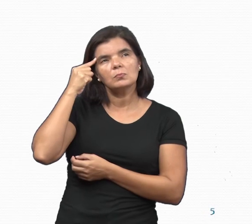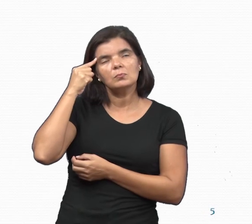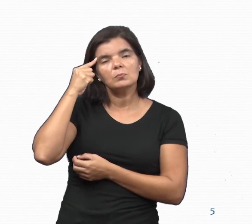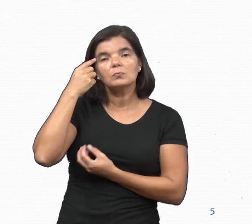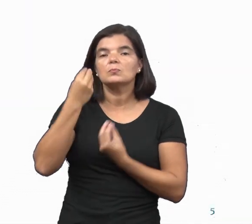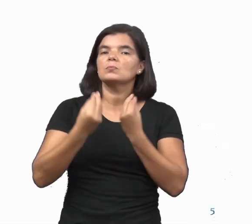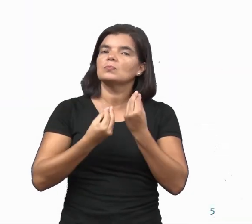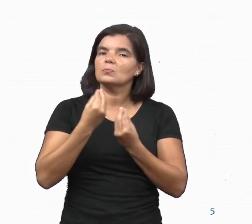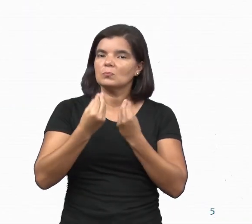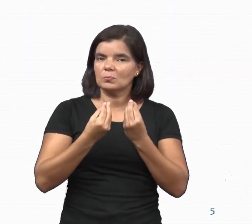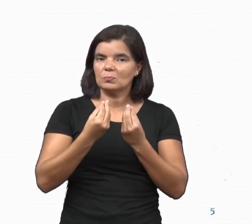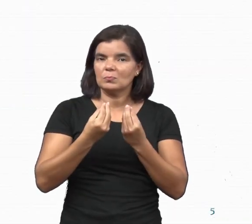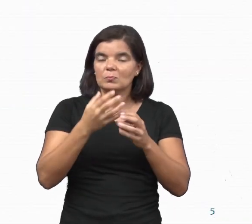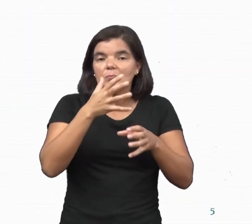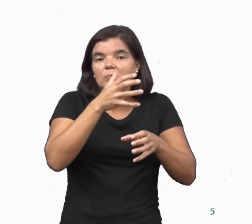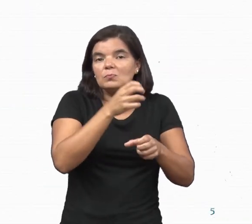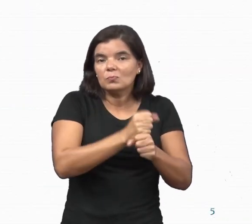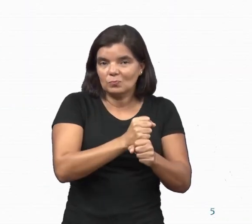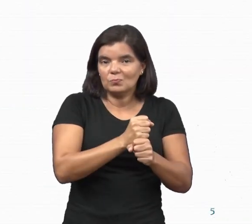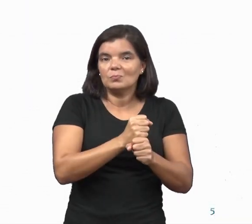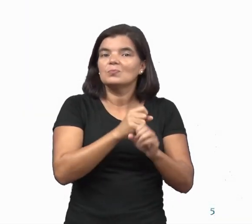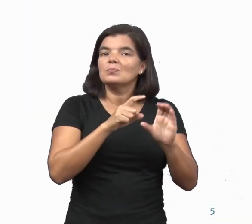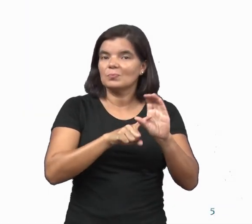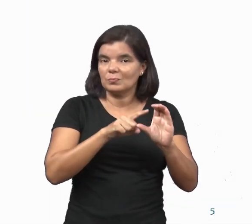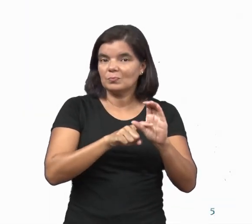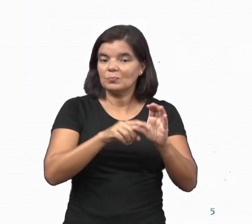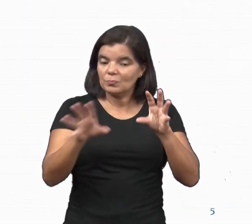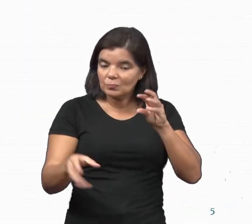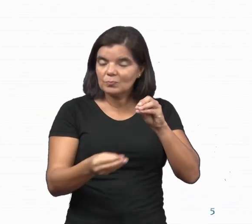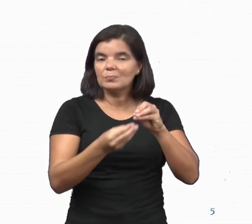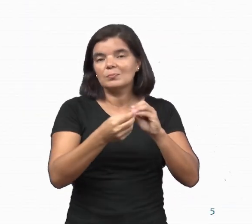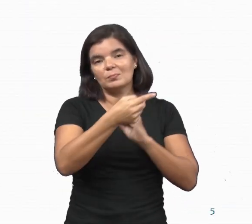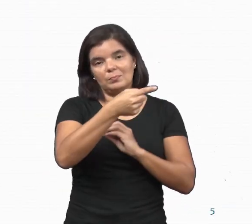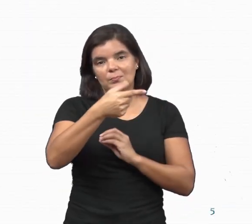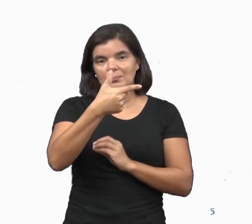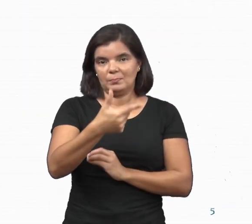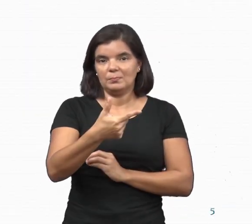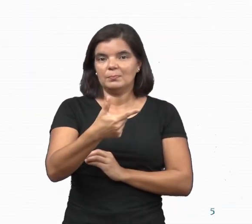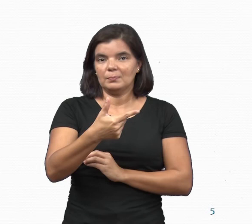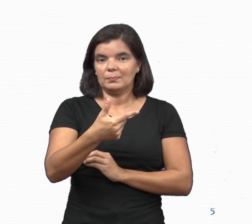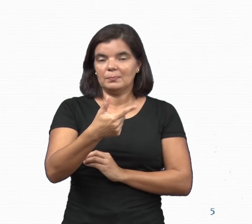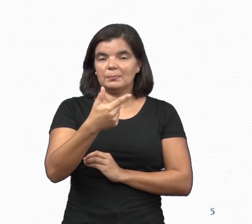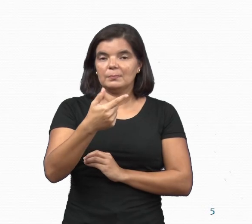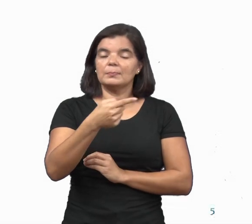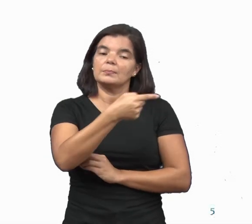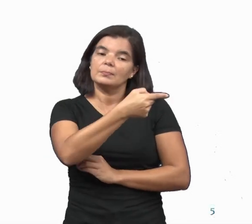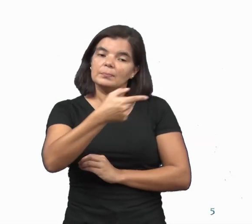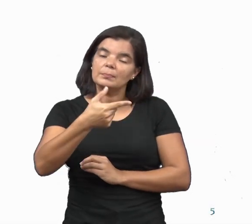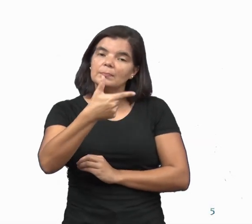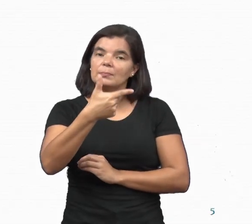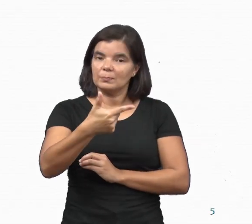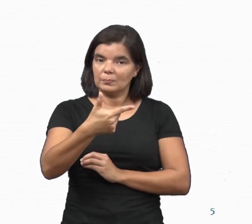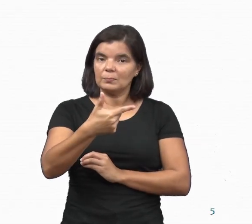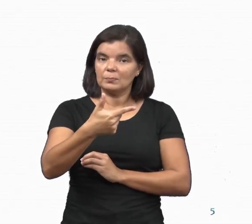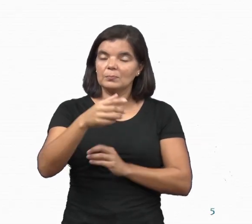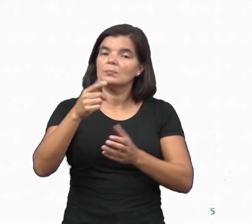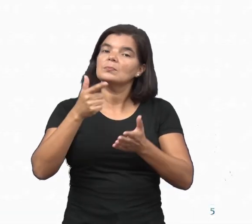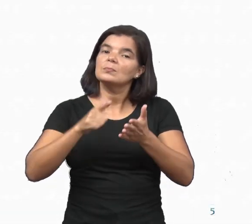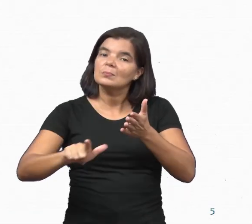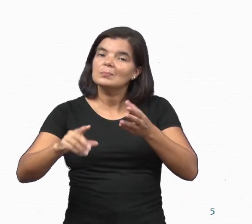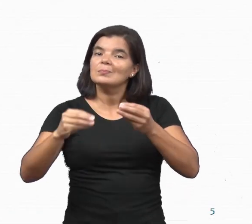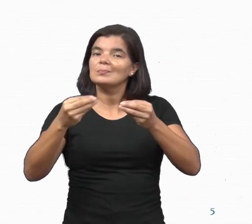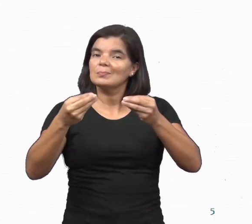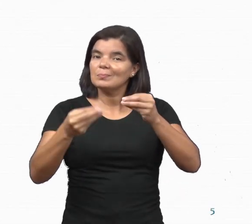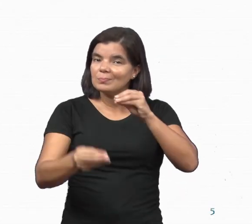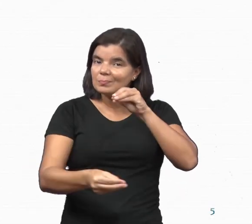fazendo a adição. Eu estou somando uma dívida, então eu só acrescento menos 2. Fica menos 2 e eu reescrevo o resto. Agora eu vou eliminar o